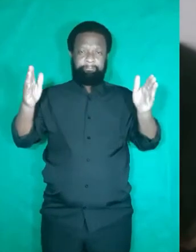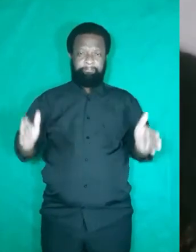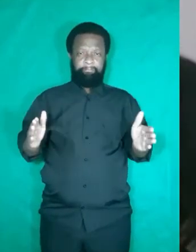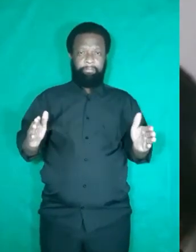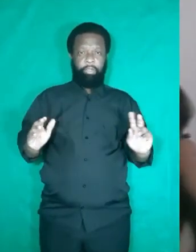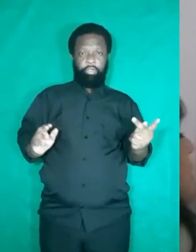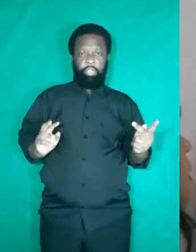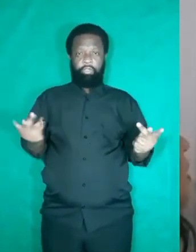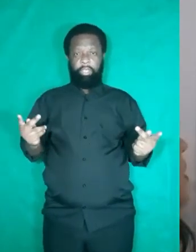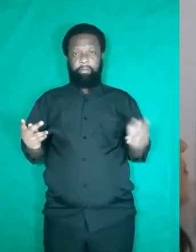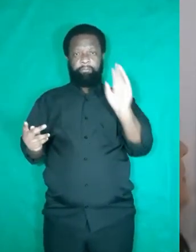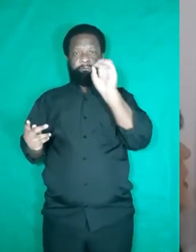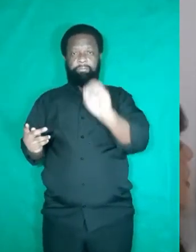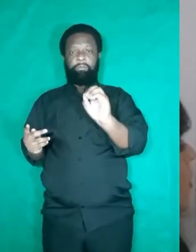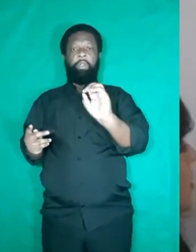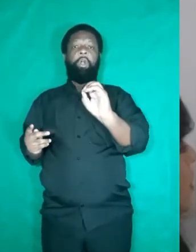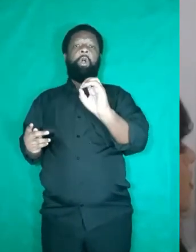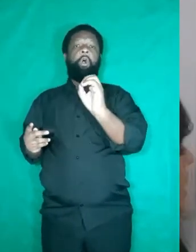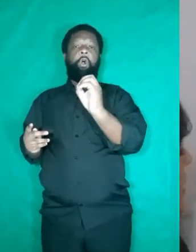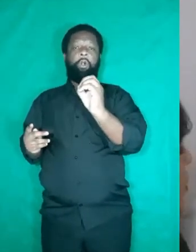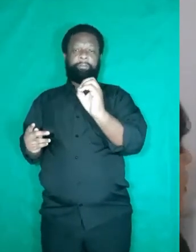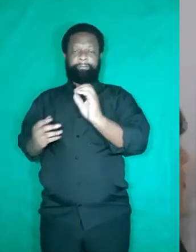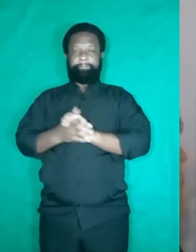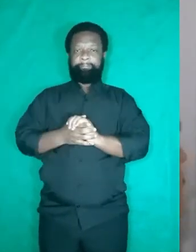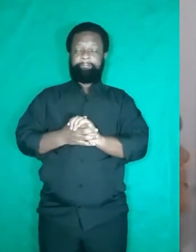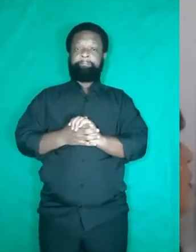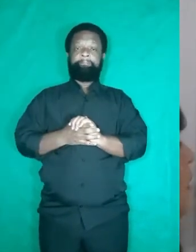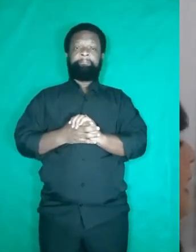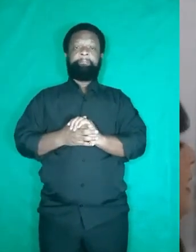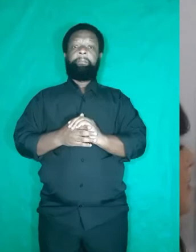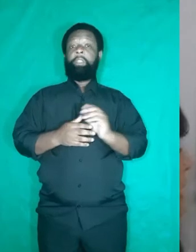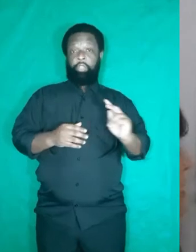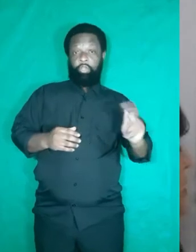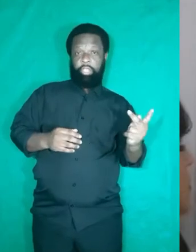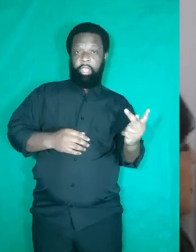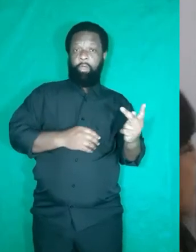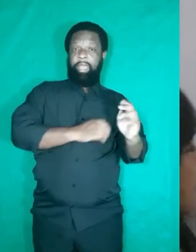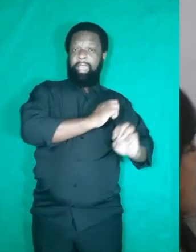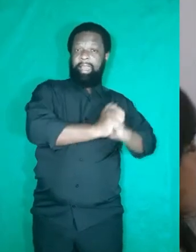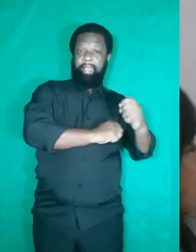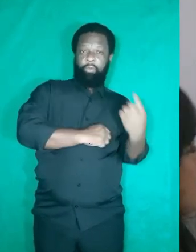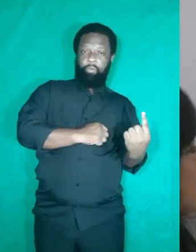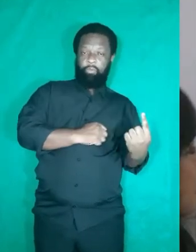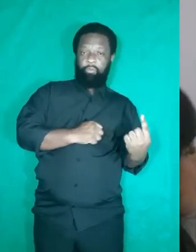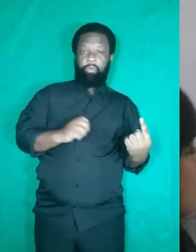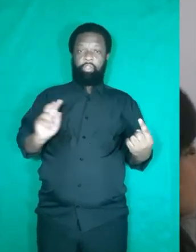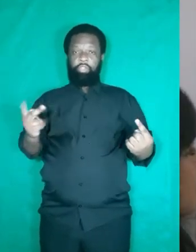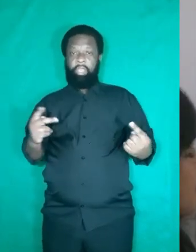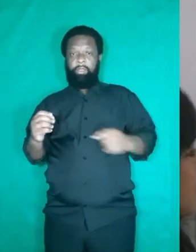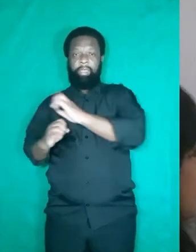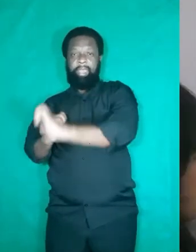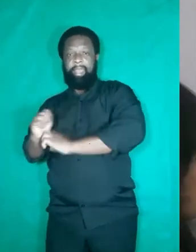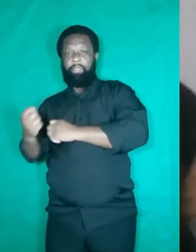ficam nas extremidades. Bom, o hidrogênio com um elétron, cada hidrogênio, e o oxigênio